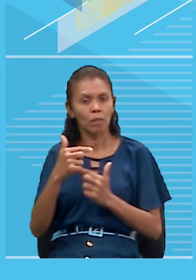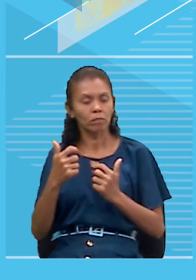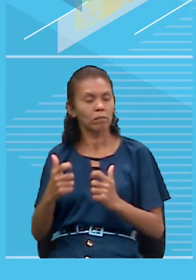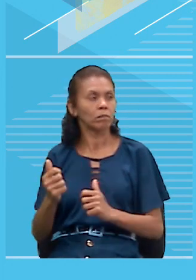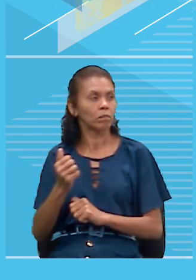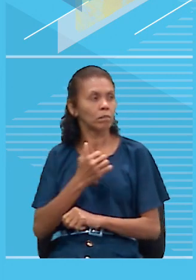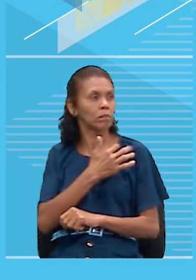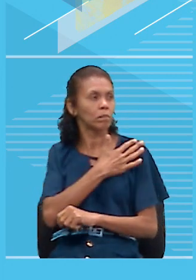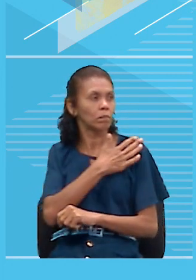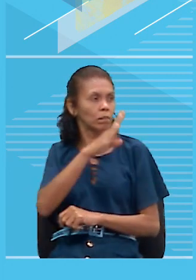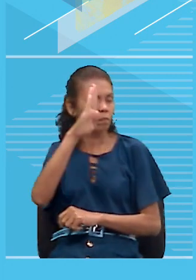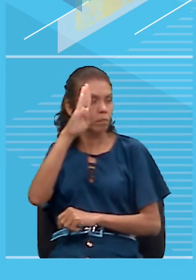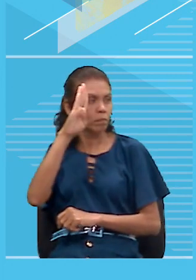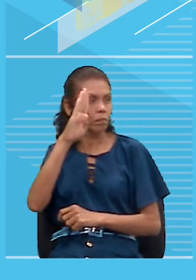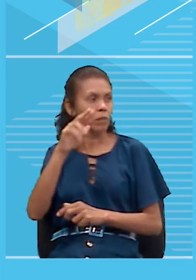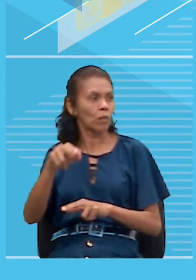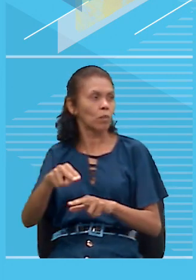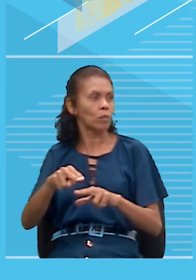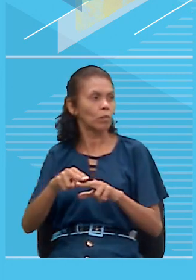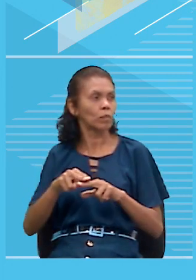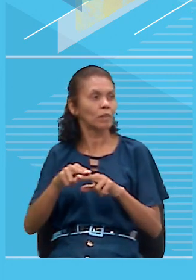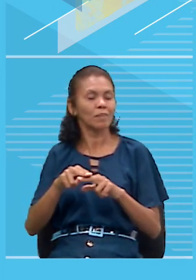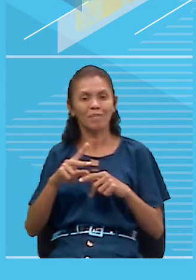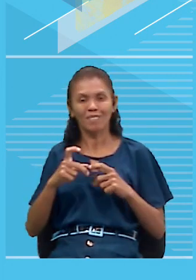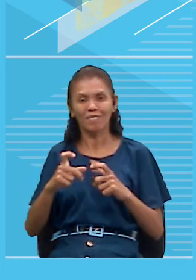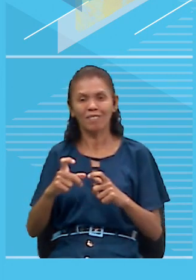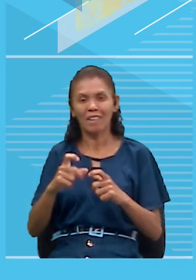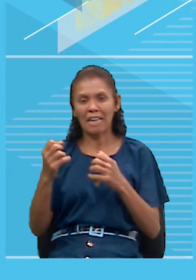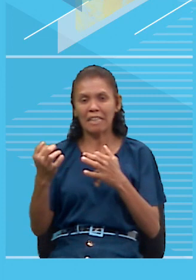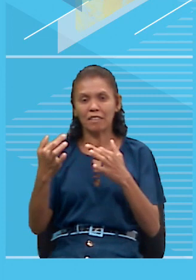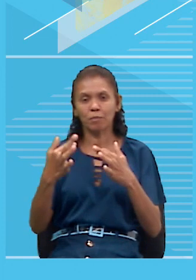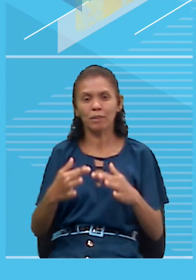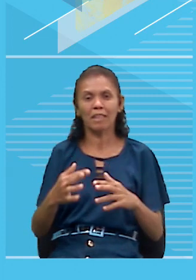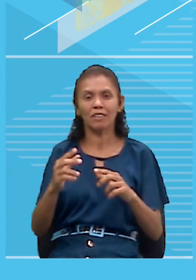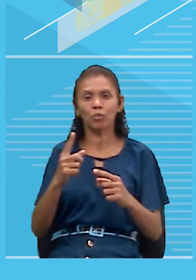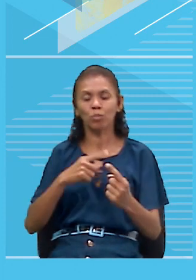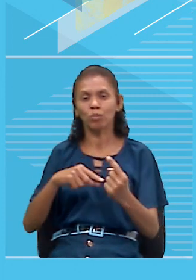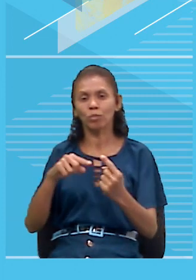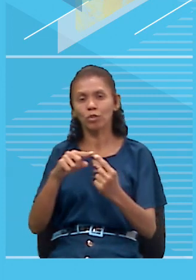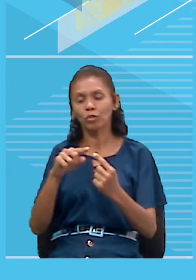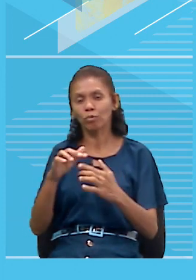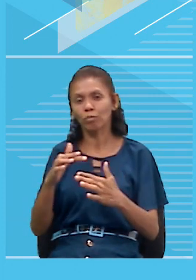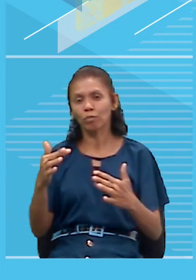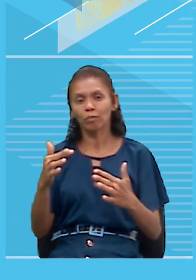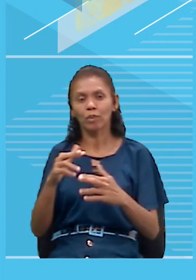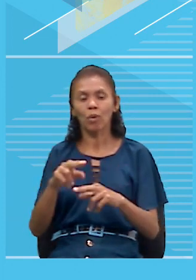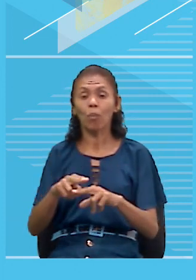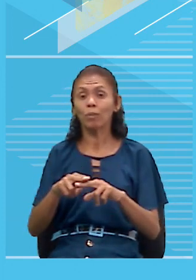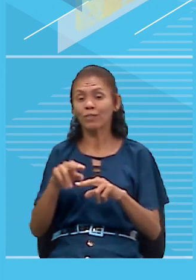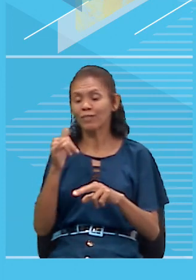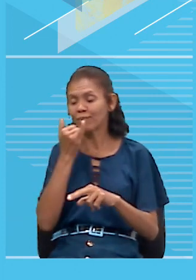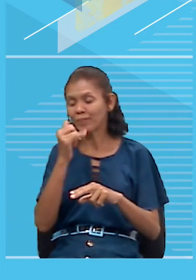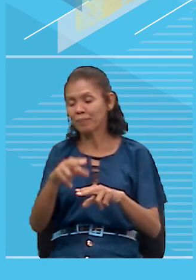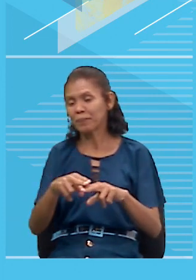uma razão para Tais conflitos é explicado por qual fator galerinha letra